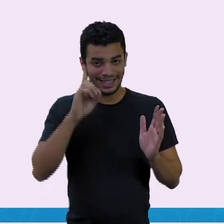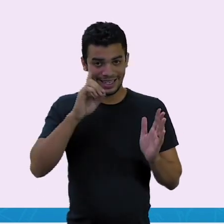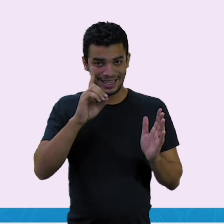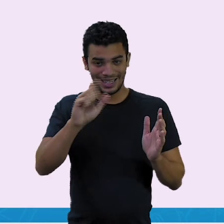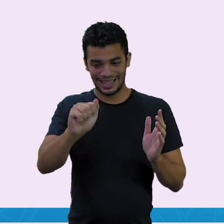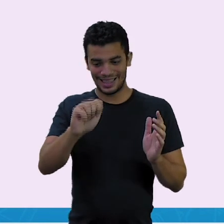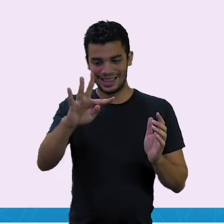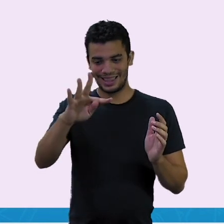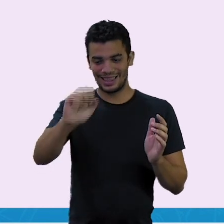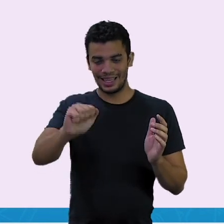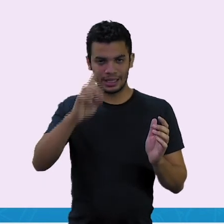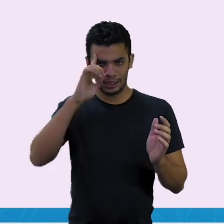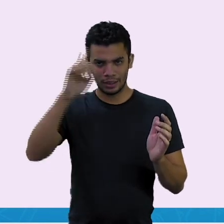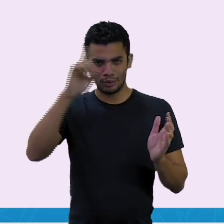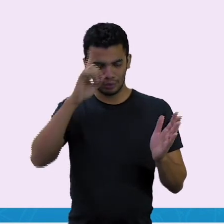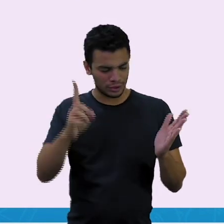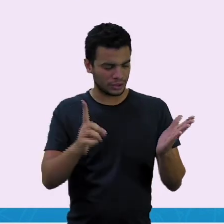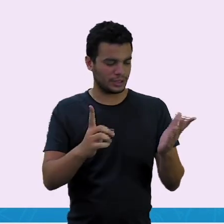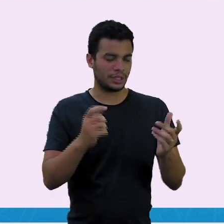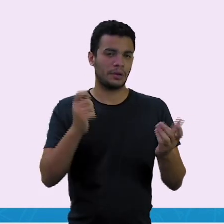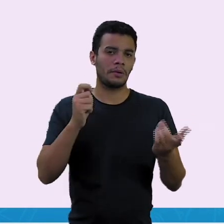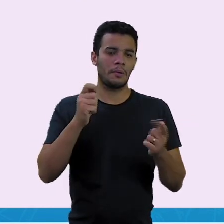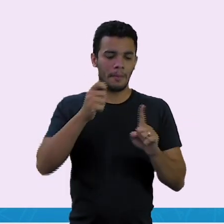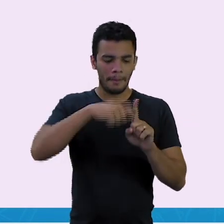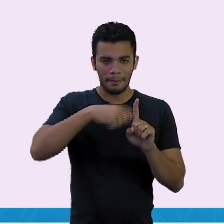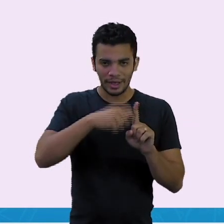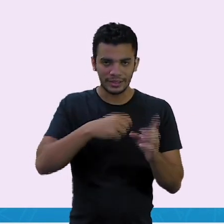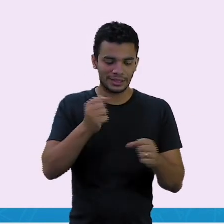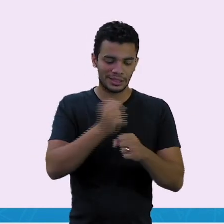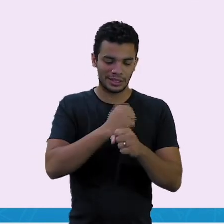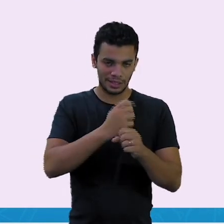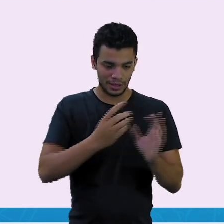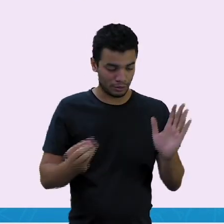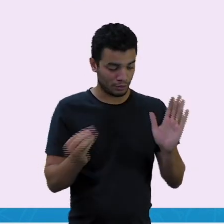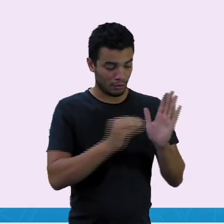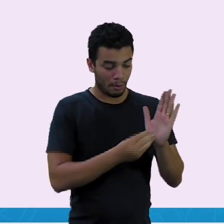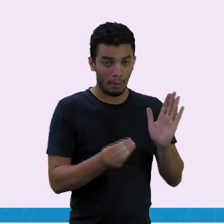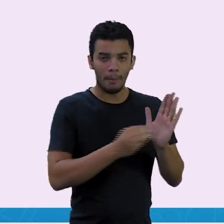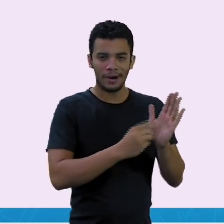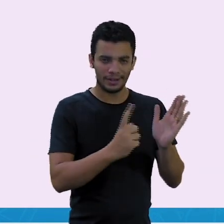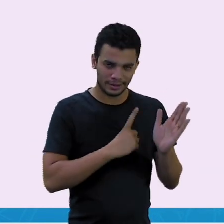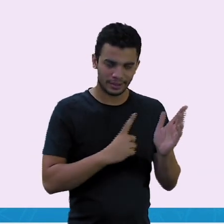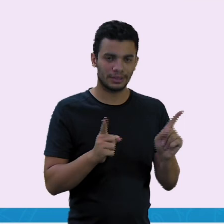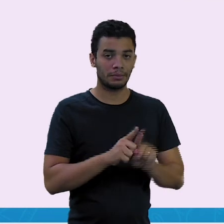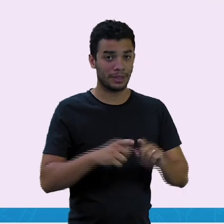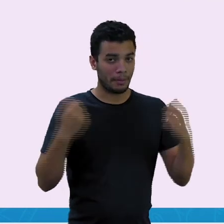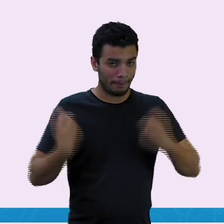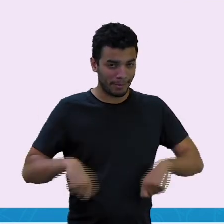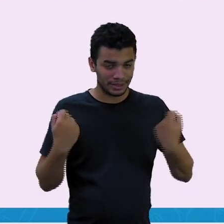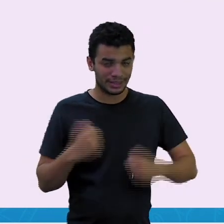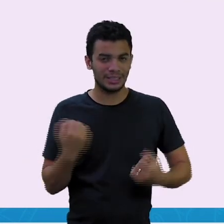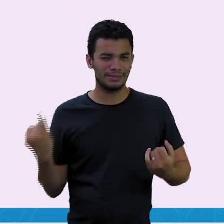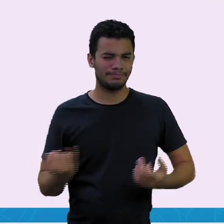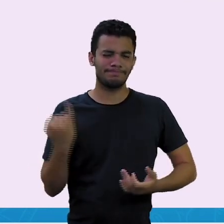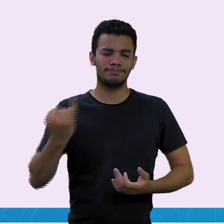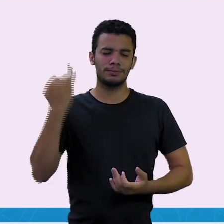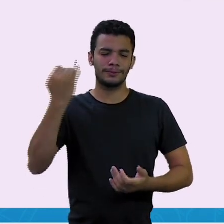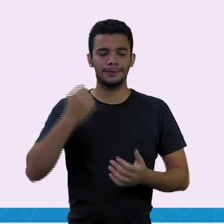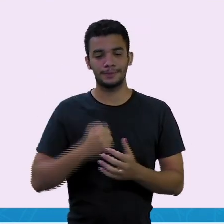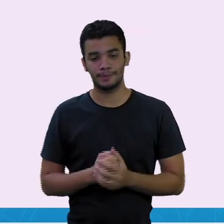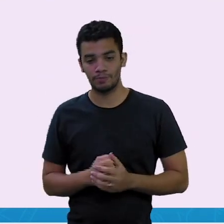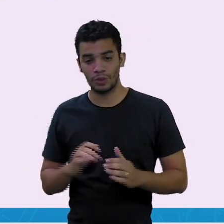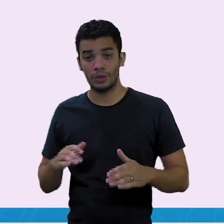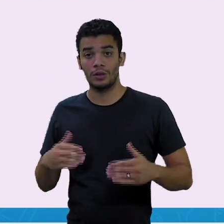muito importante, né? Que a gente não deixe de colocar a data. Vendo nessa perspectiva, agora que a gente